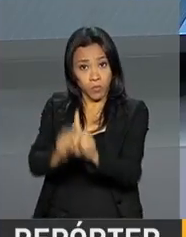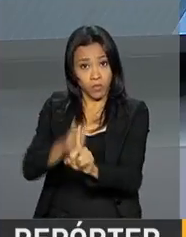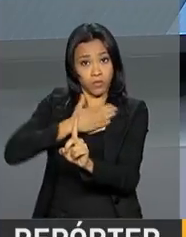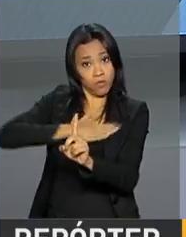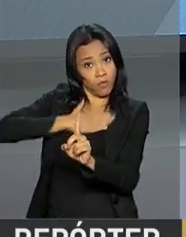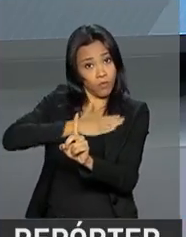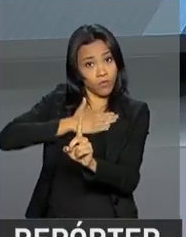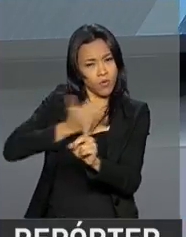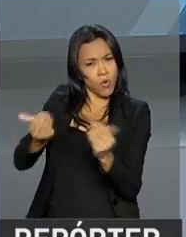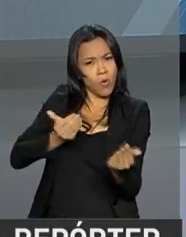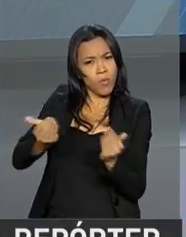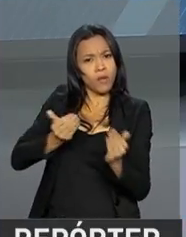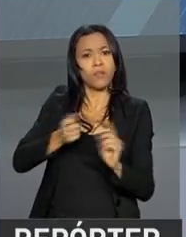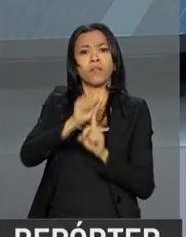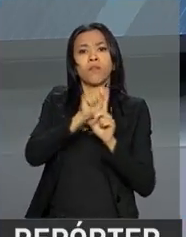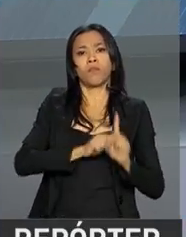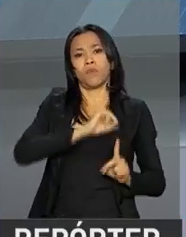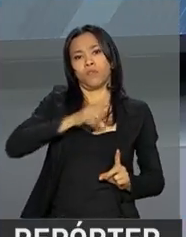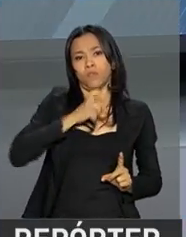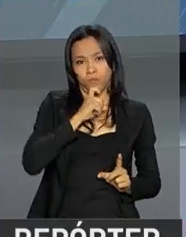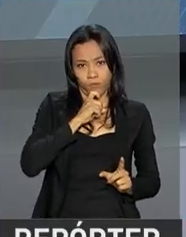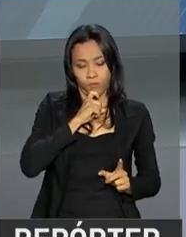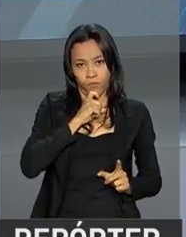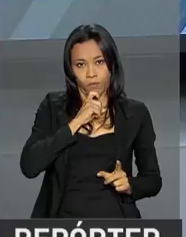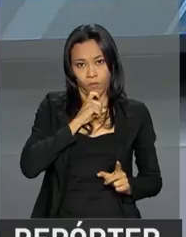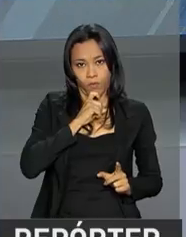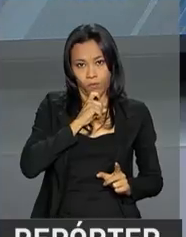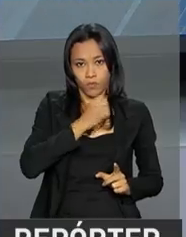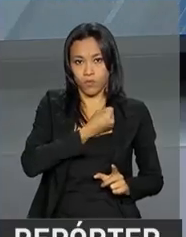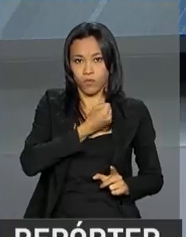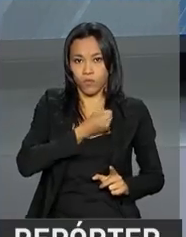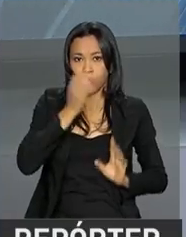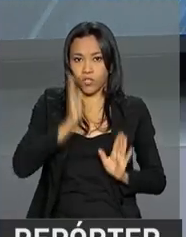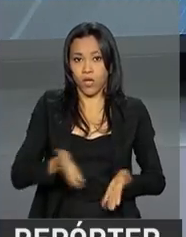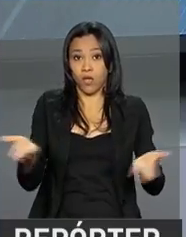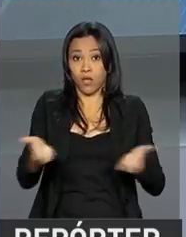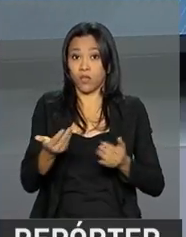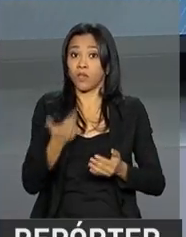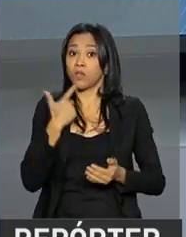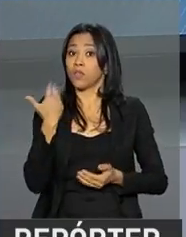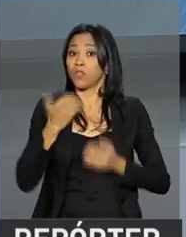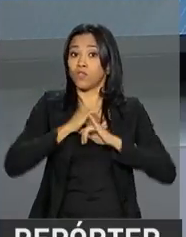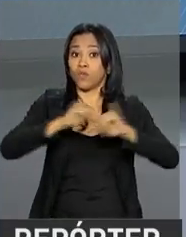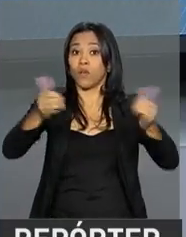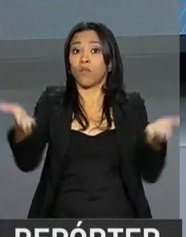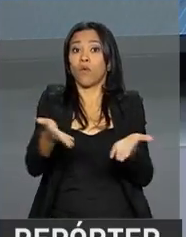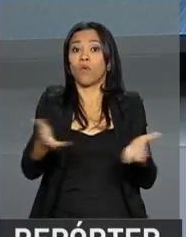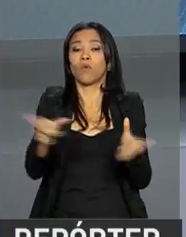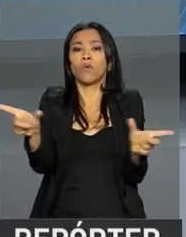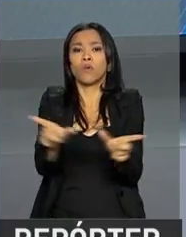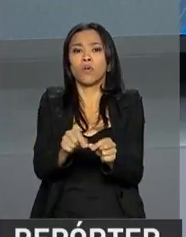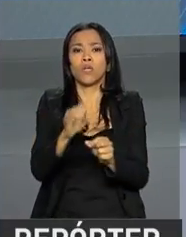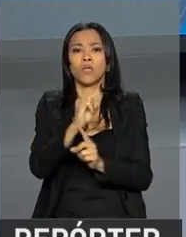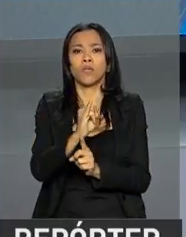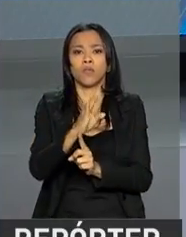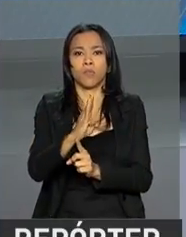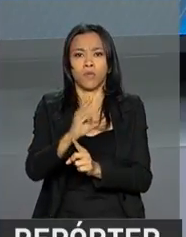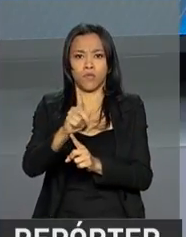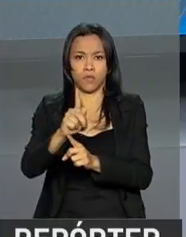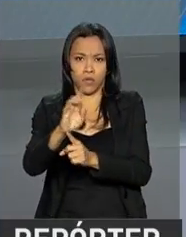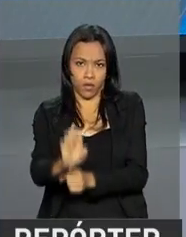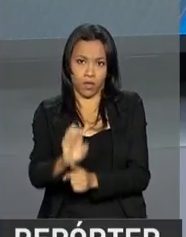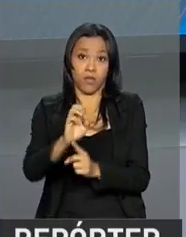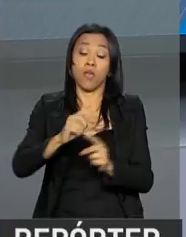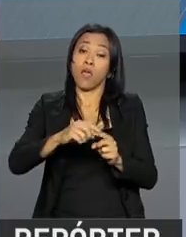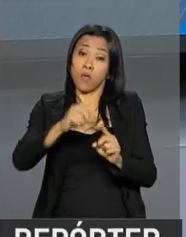em comparação com julho os novos números foram divulgados hoje pelo ibge para os meses de agosto foi a menor variação